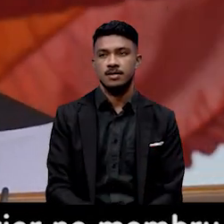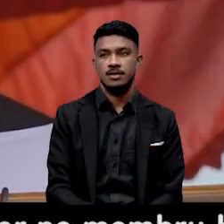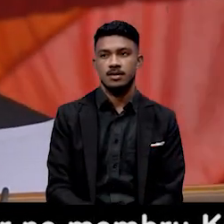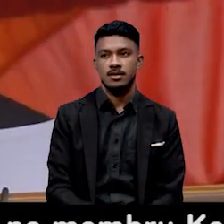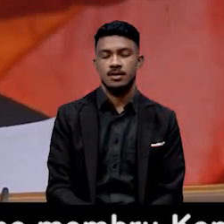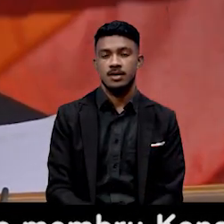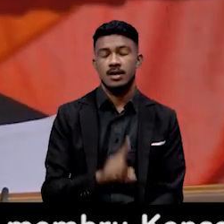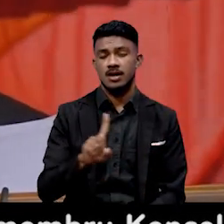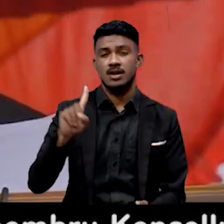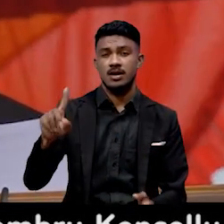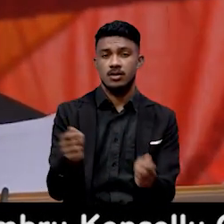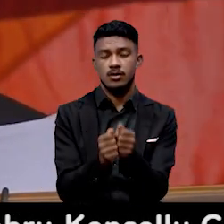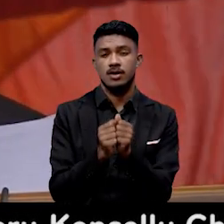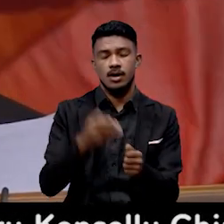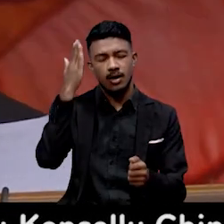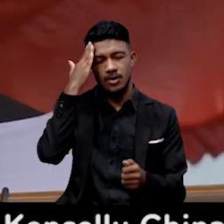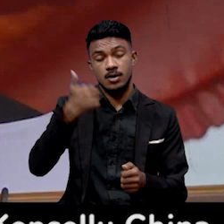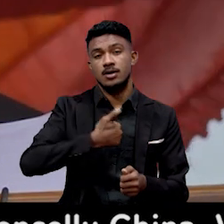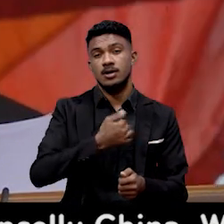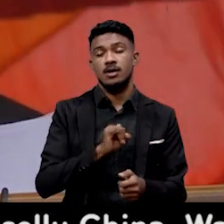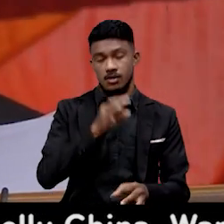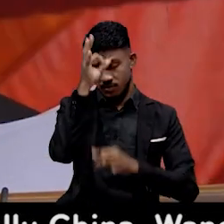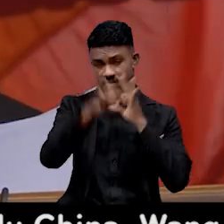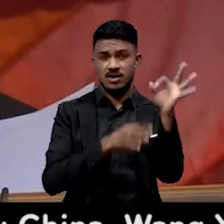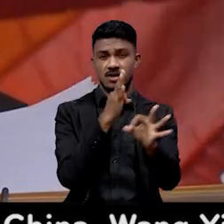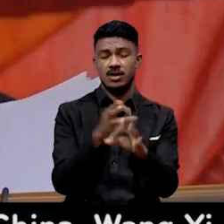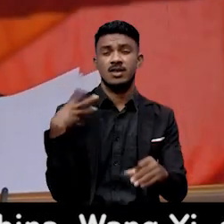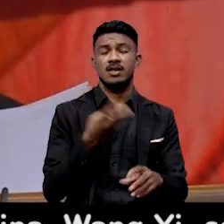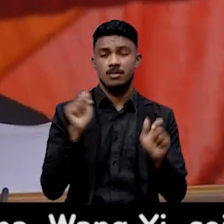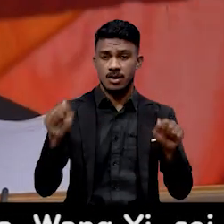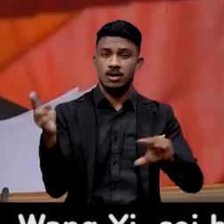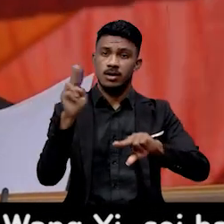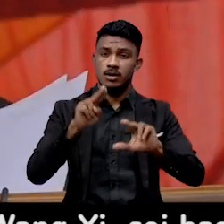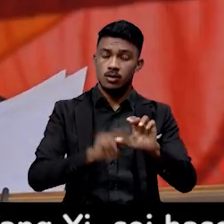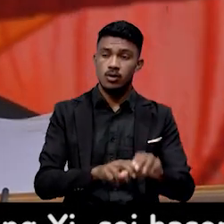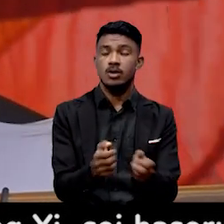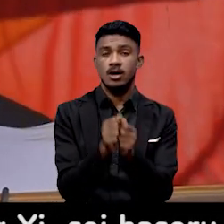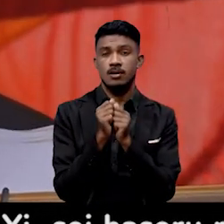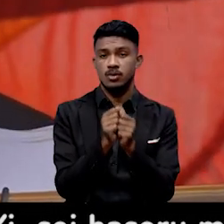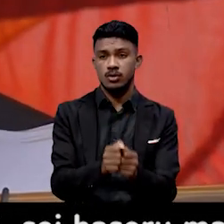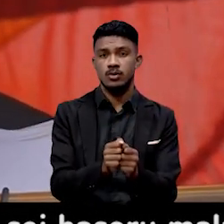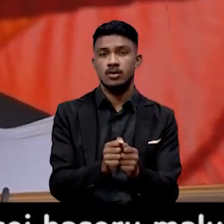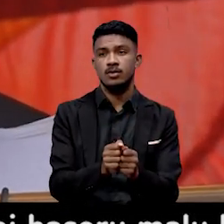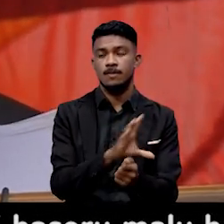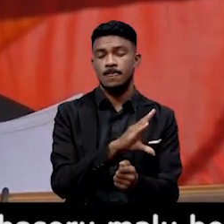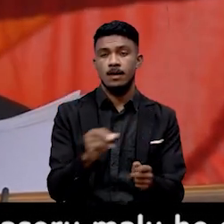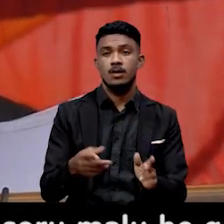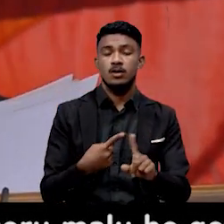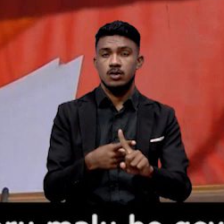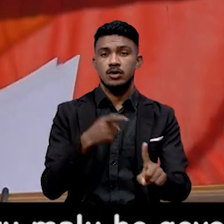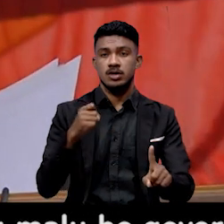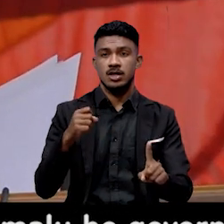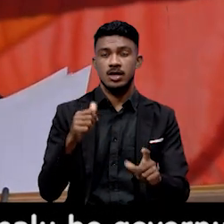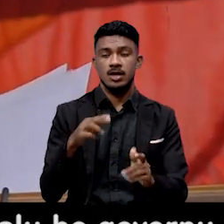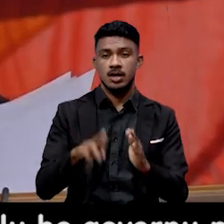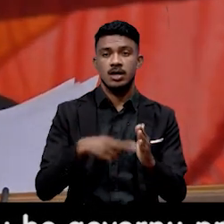ideia da colônia noi, rasi, ao fiar que a defeita dele dura muito. Orientar objetivos estratégicos e uso e implementação plano